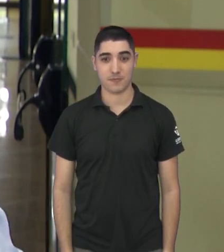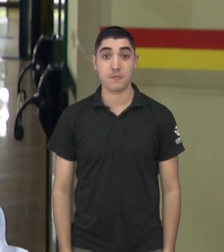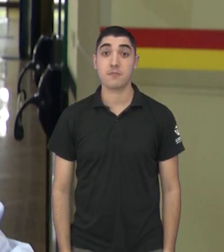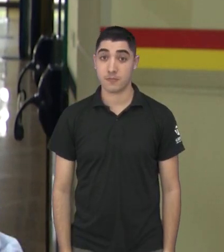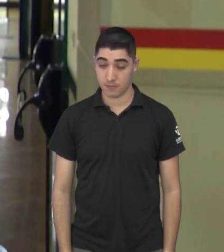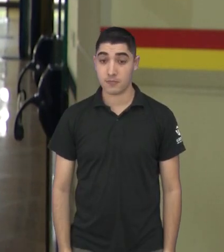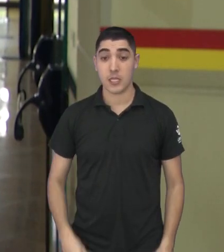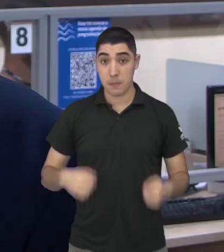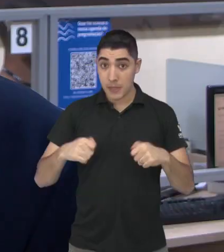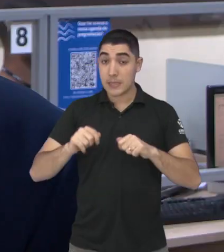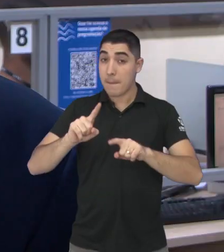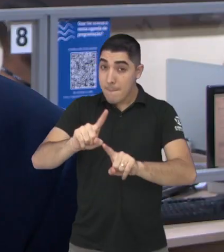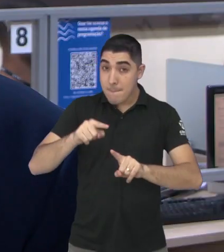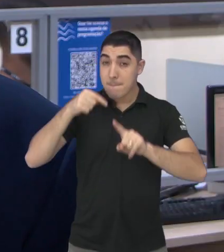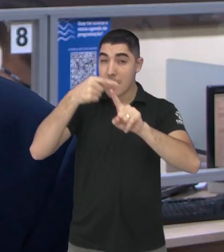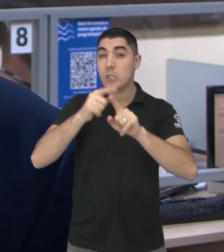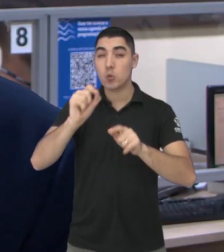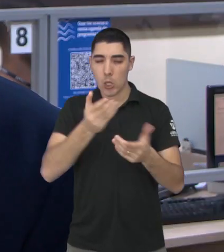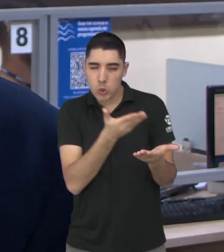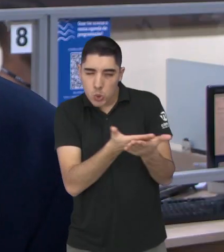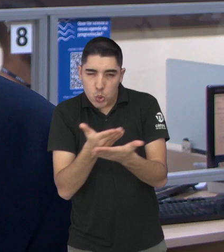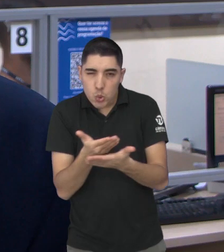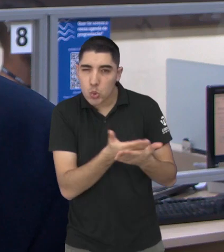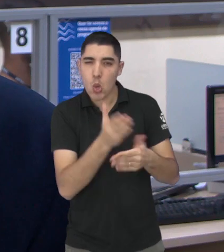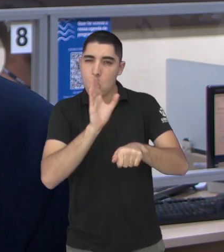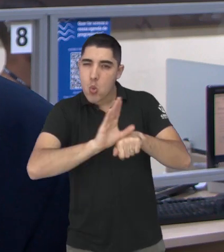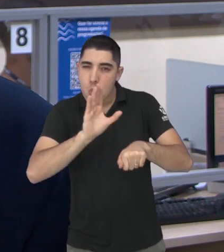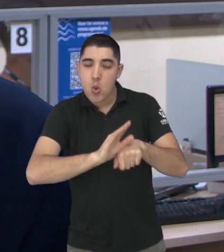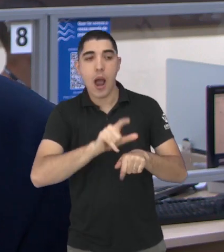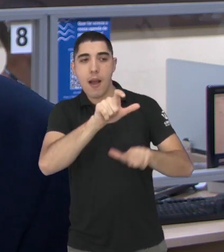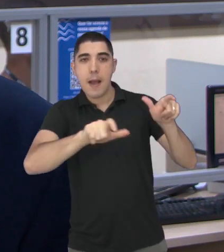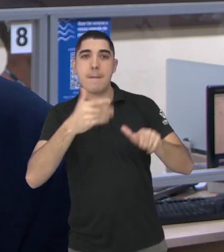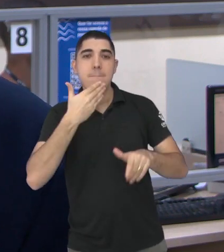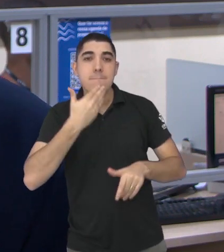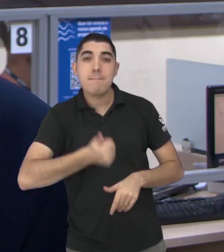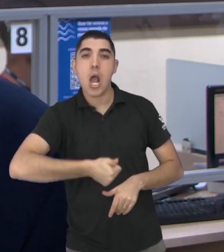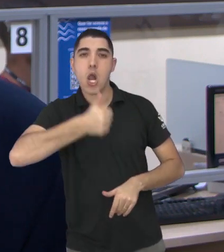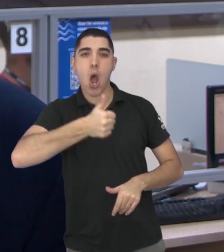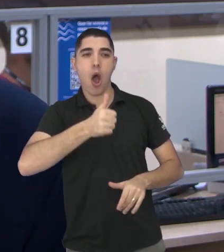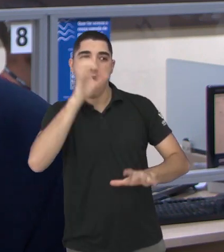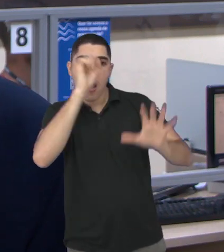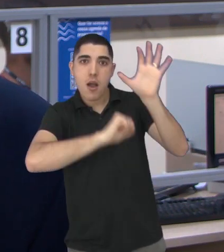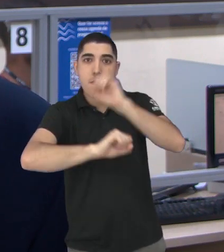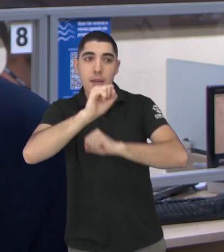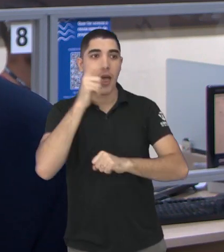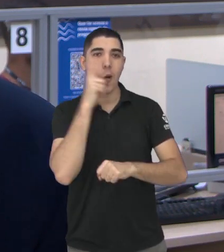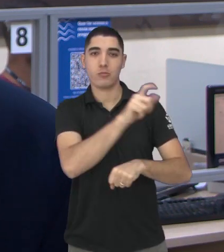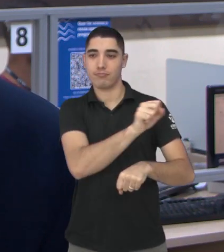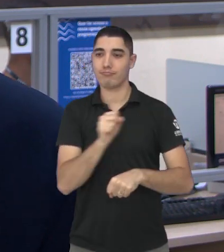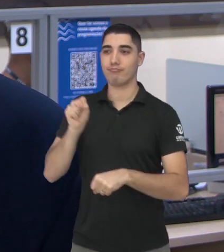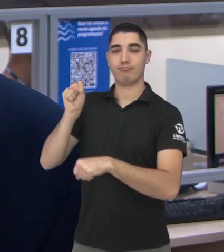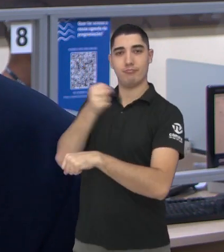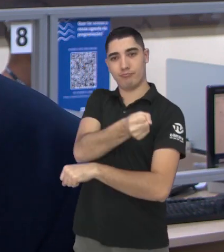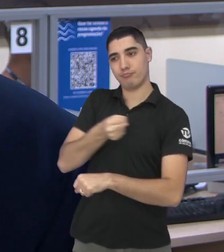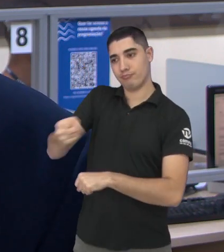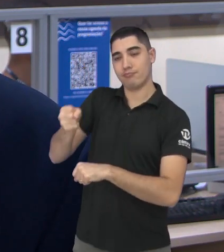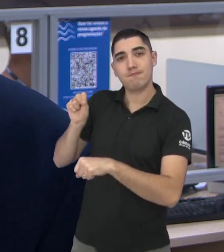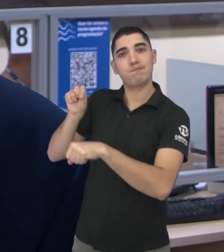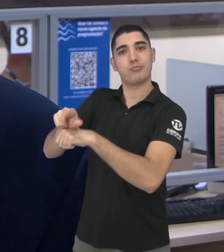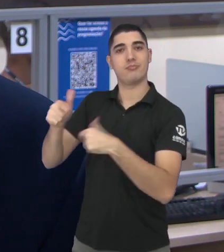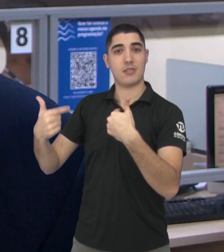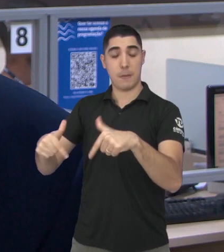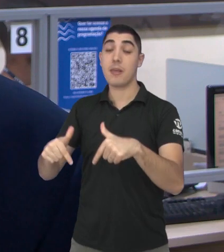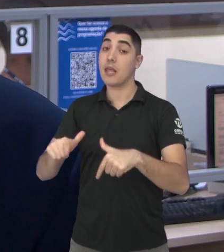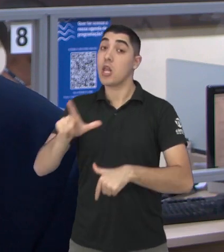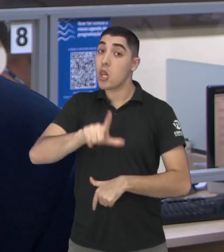Vanguarda aqui na nossa região acelerar forte na qualificação profissional melhorando a formação das pessoas que estão atrás de uma vaga e